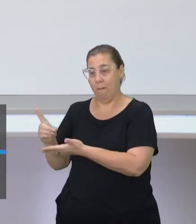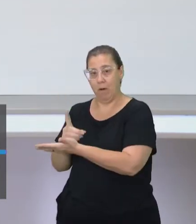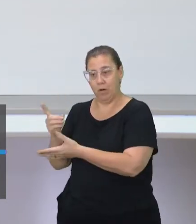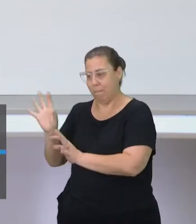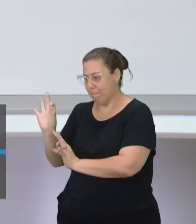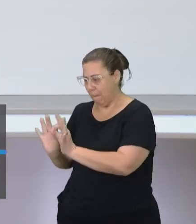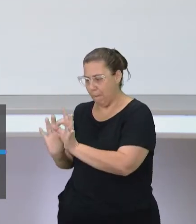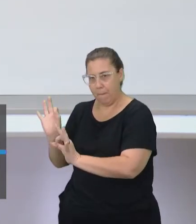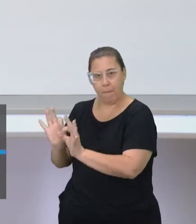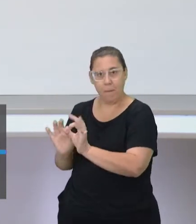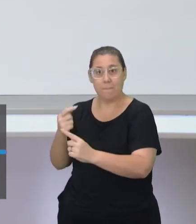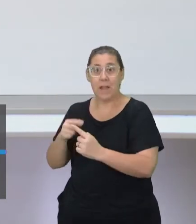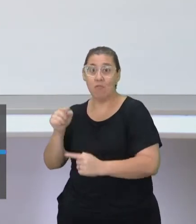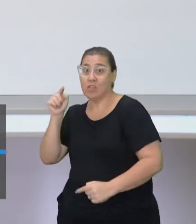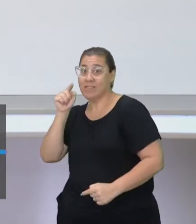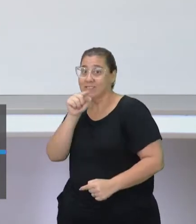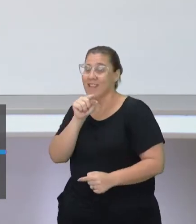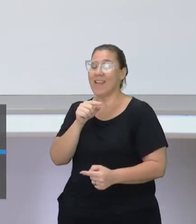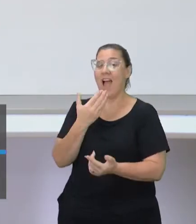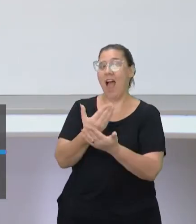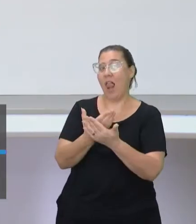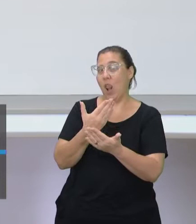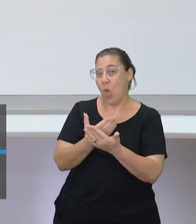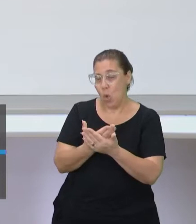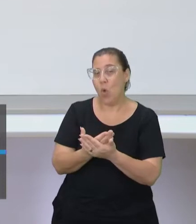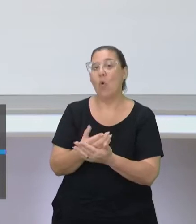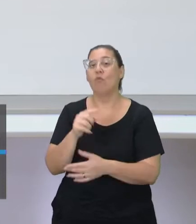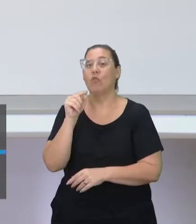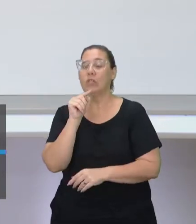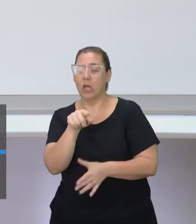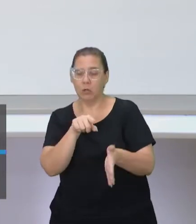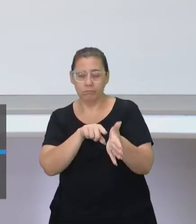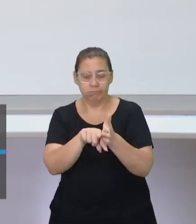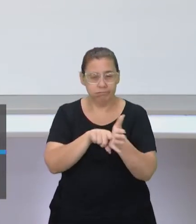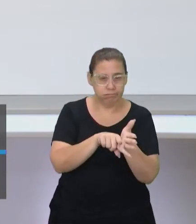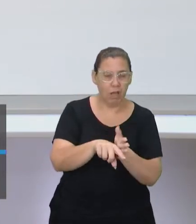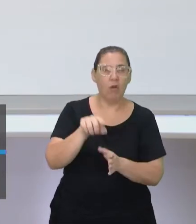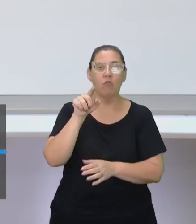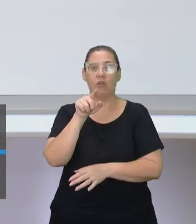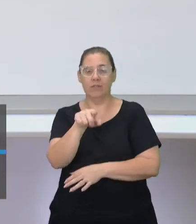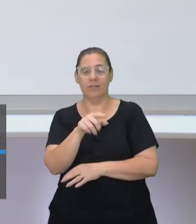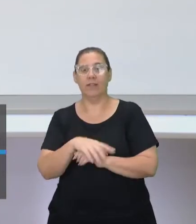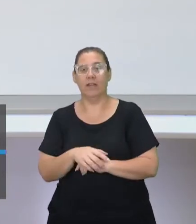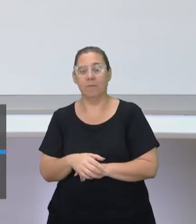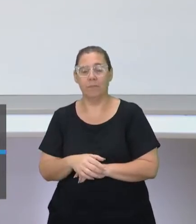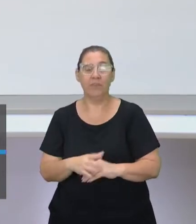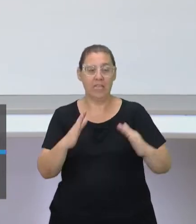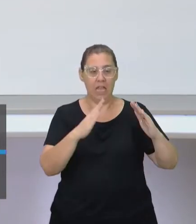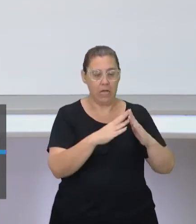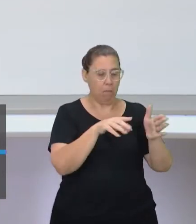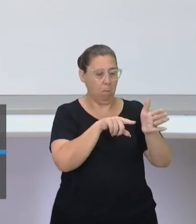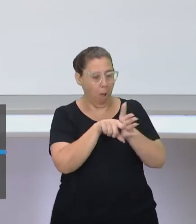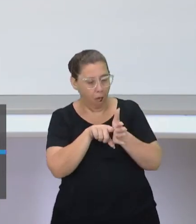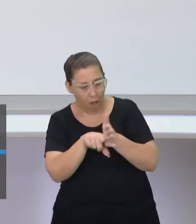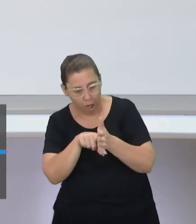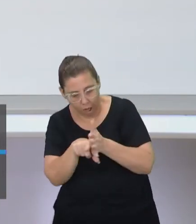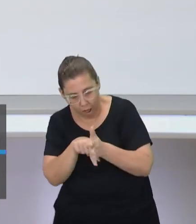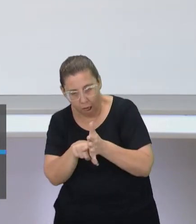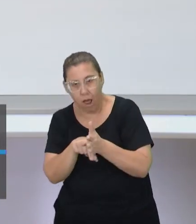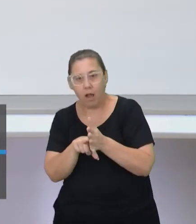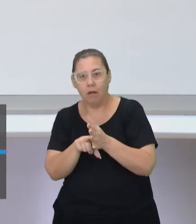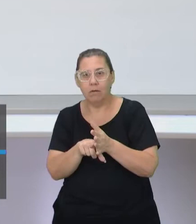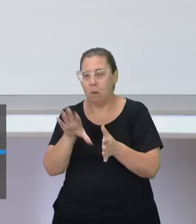científica, porque você, estudante, na sala de aula invertida, a gente inverte. A pesquisa é feita em casa,